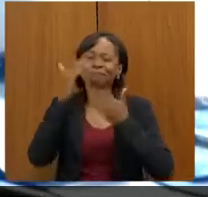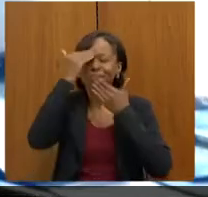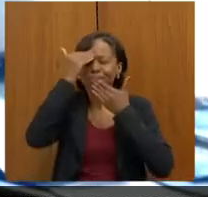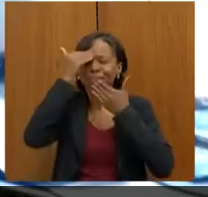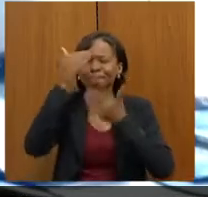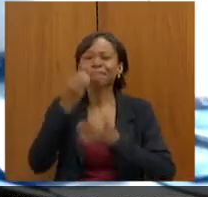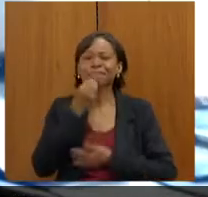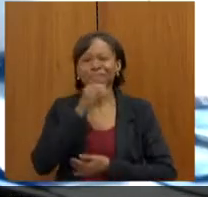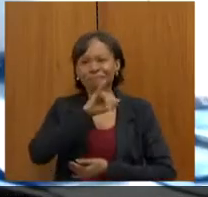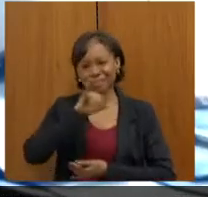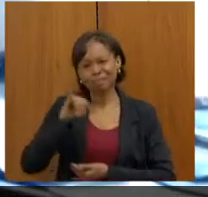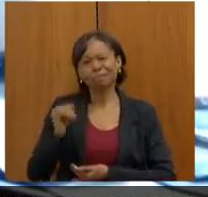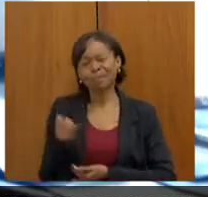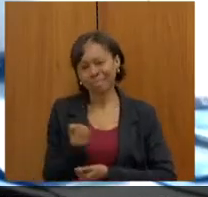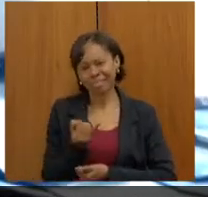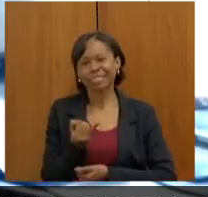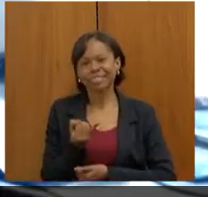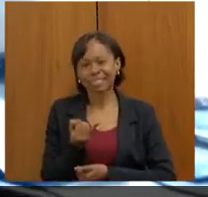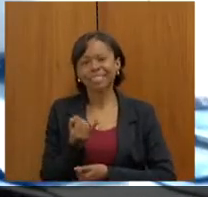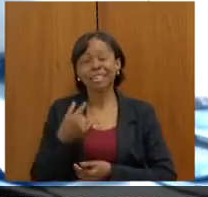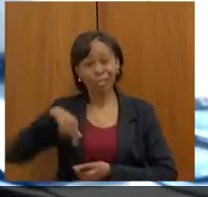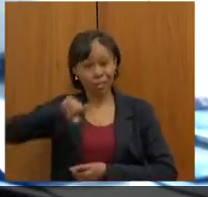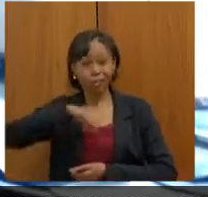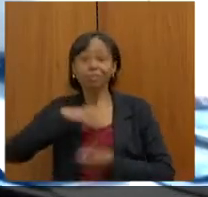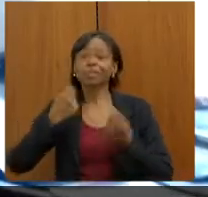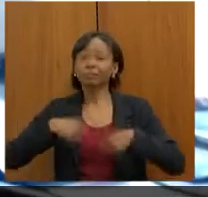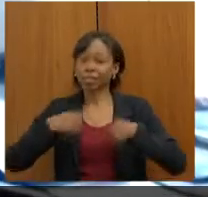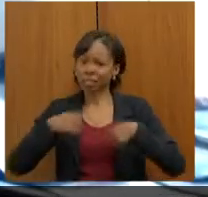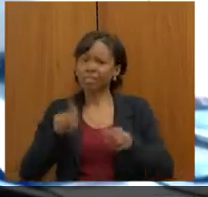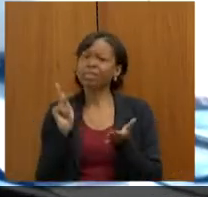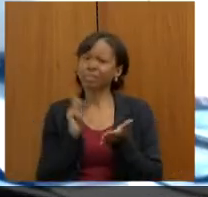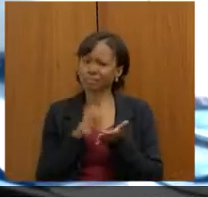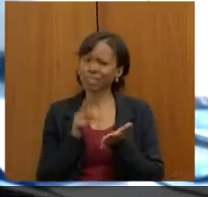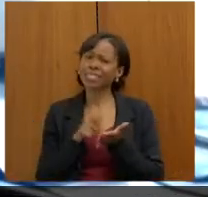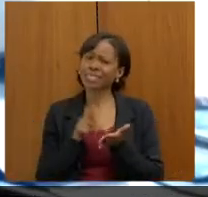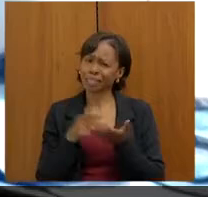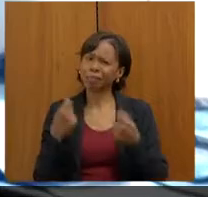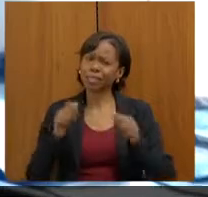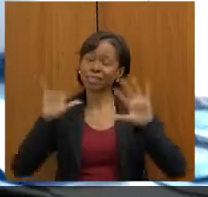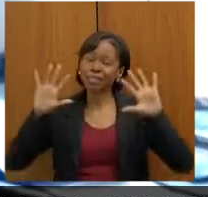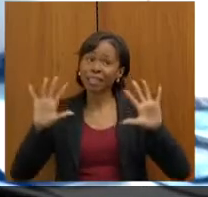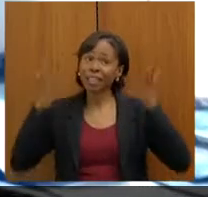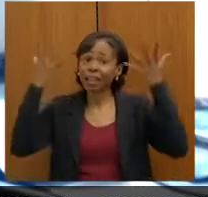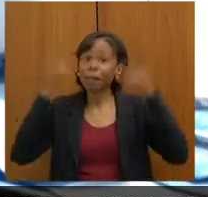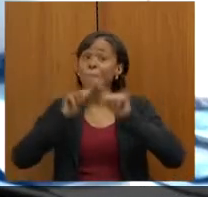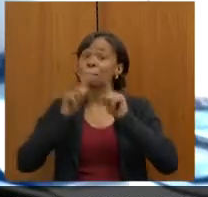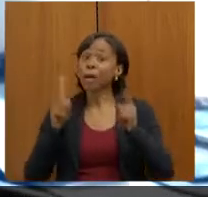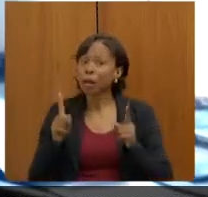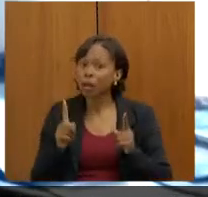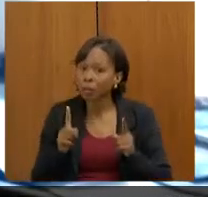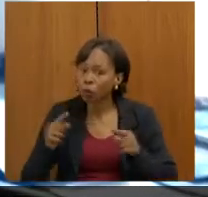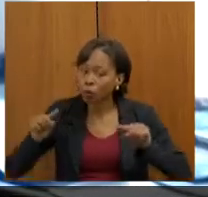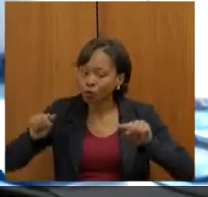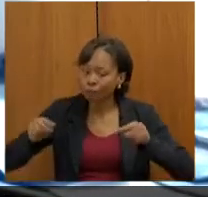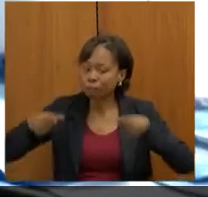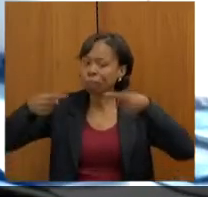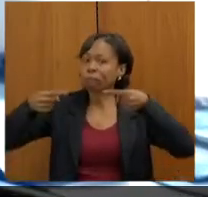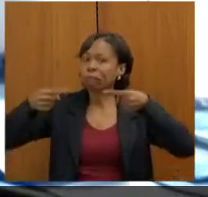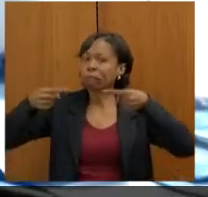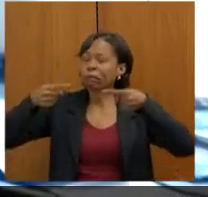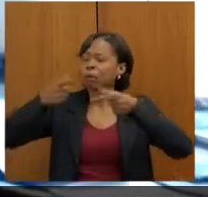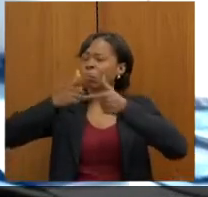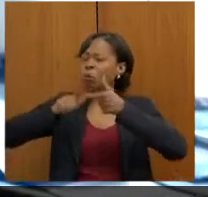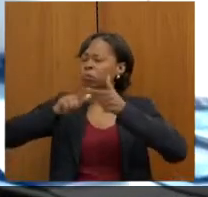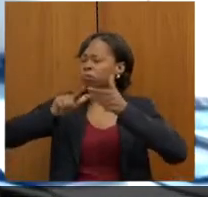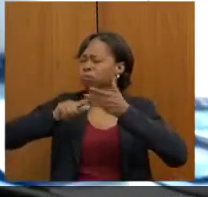oportunidade E eu acho que a gente sempre mesmo tempo porque eu os desafios são muitos então depois